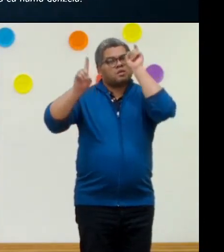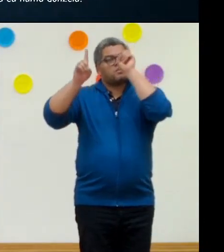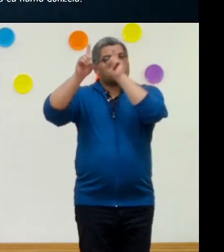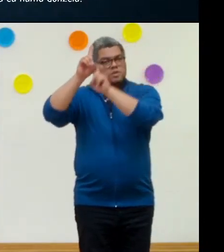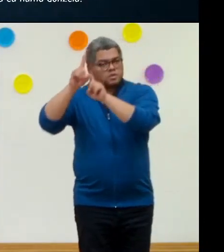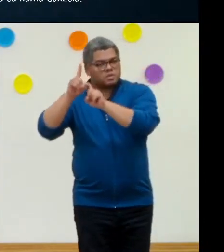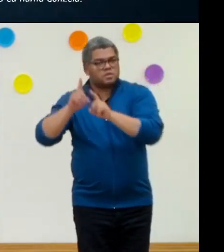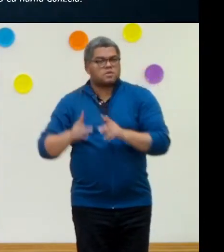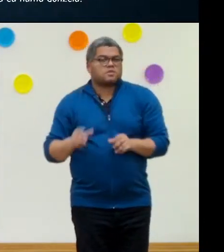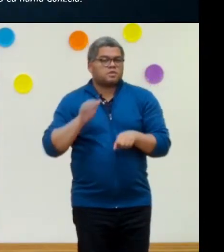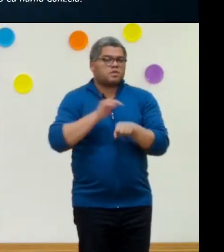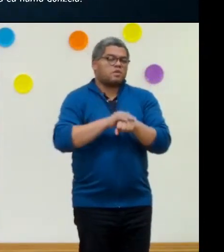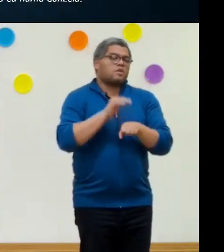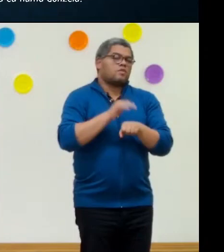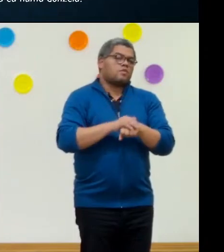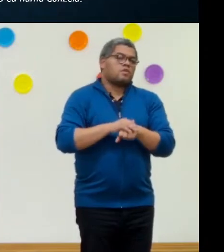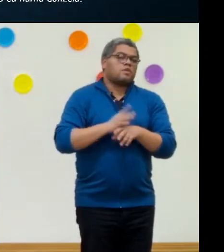acordo.